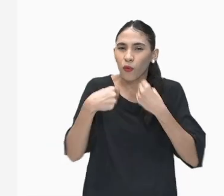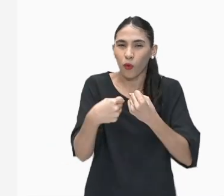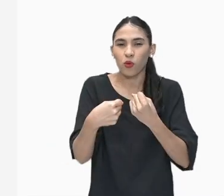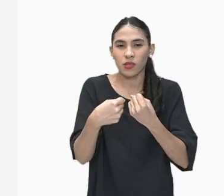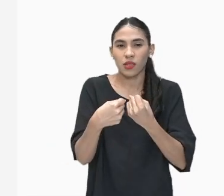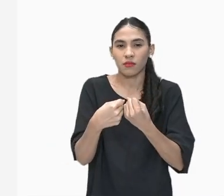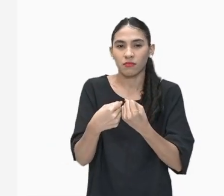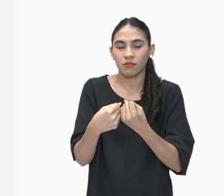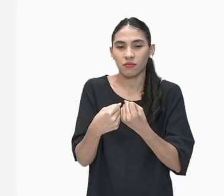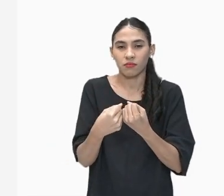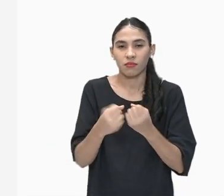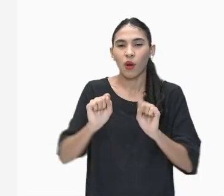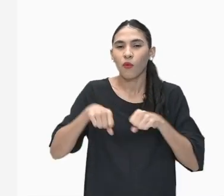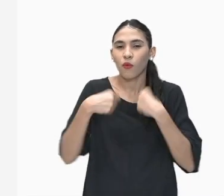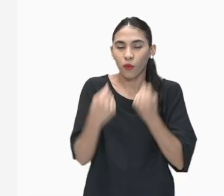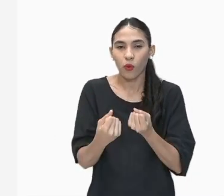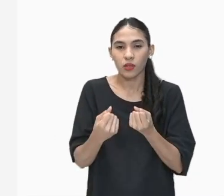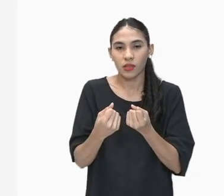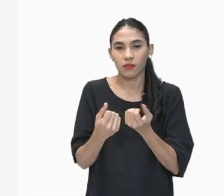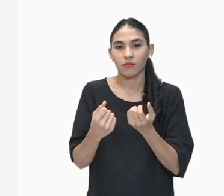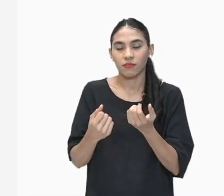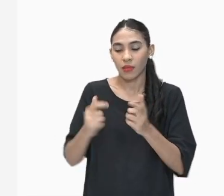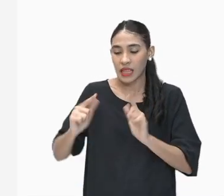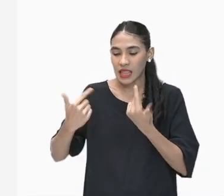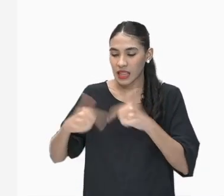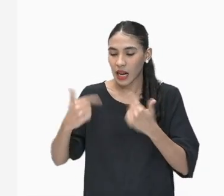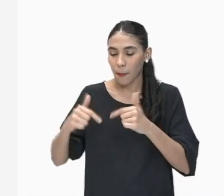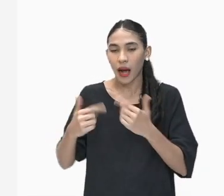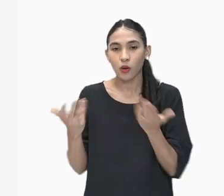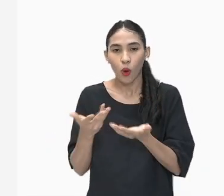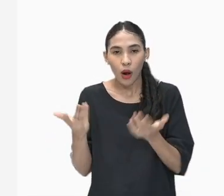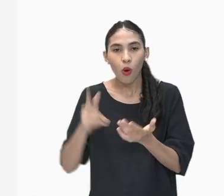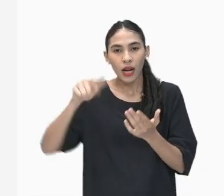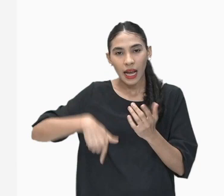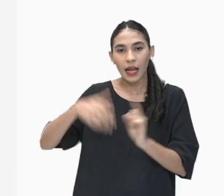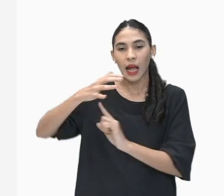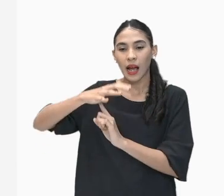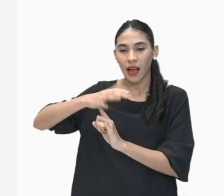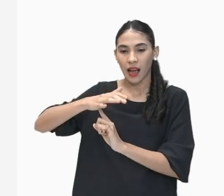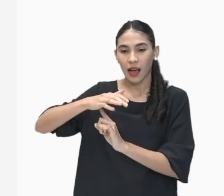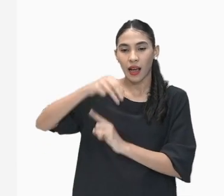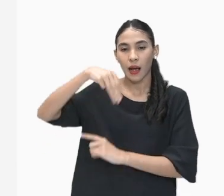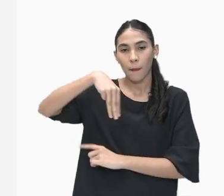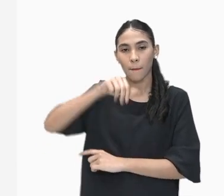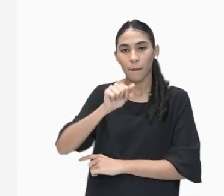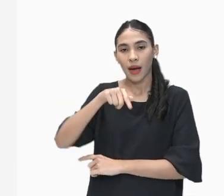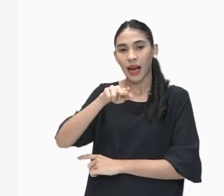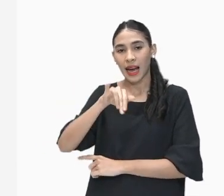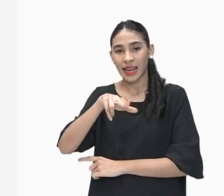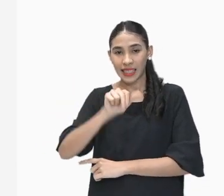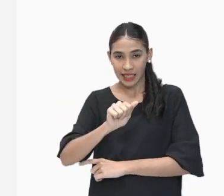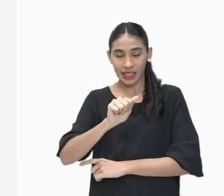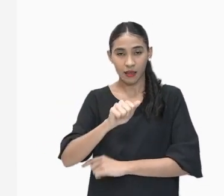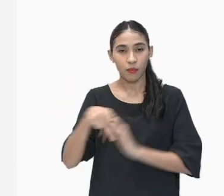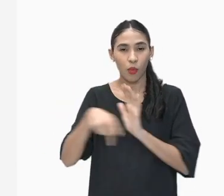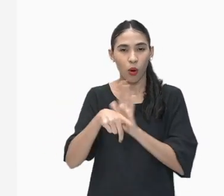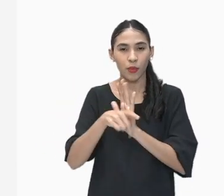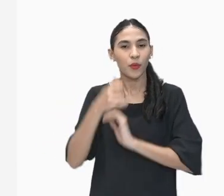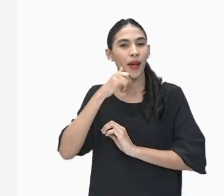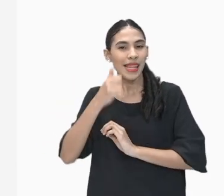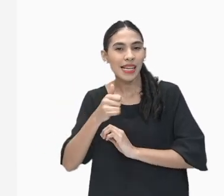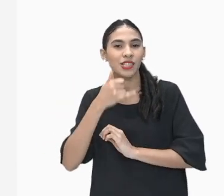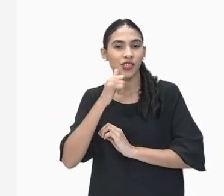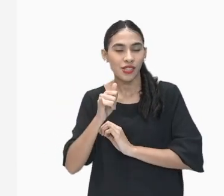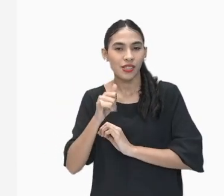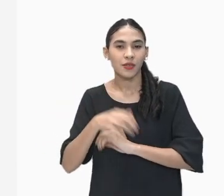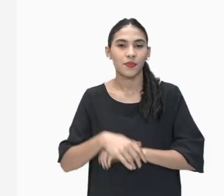na produção? A força de trabalho que vai ser colocada na produção é a força da máquina. Nós vamos